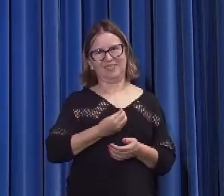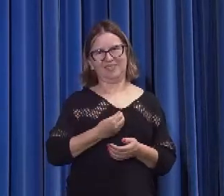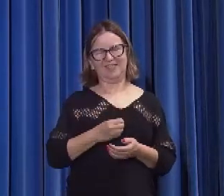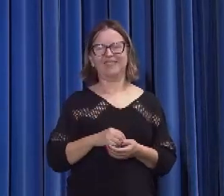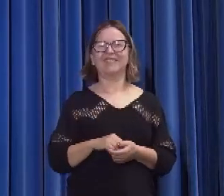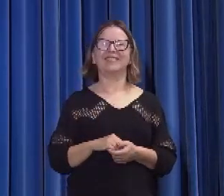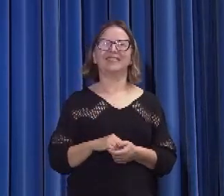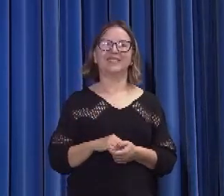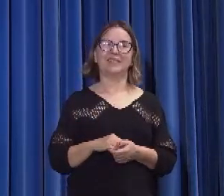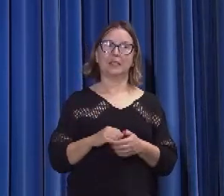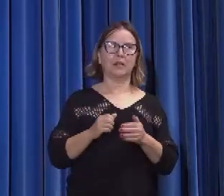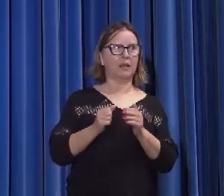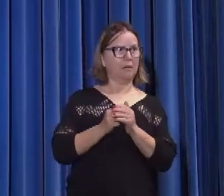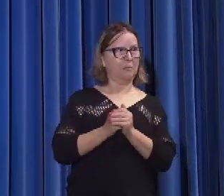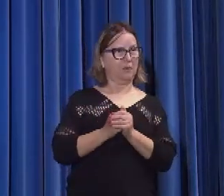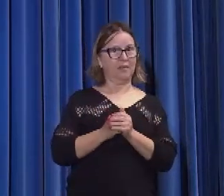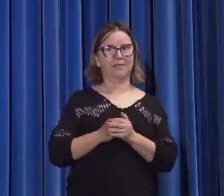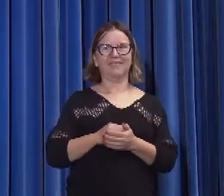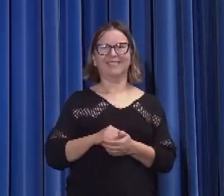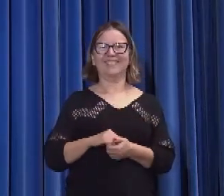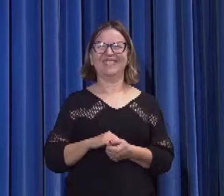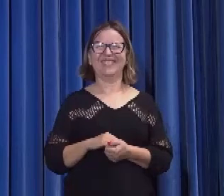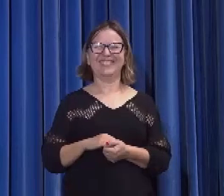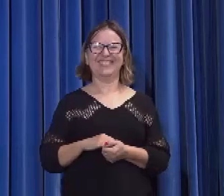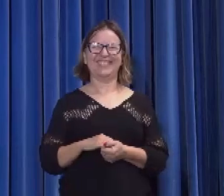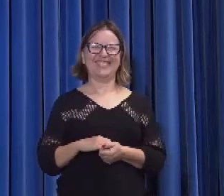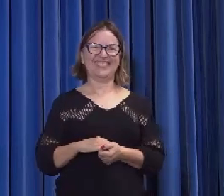Ouvi um amém aí.